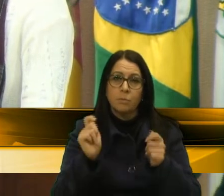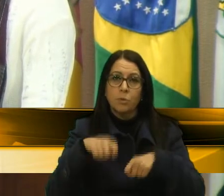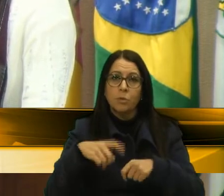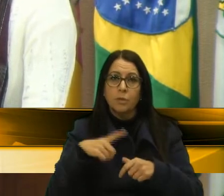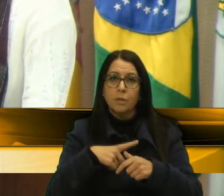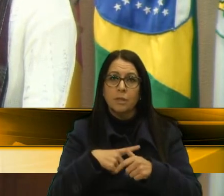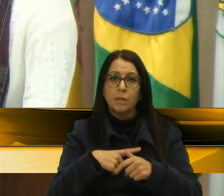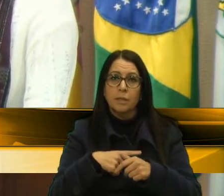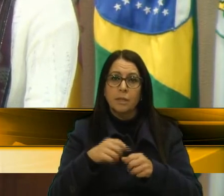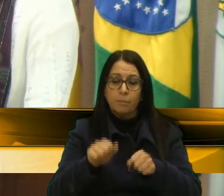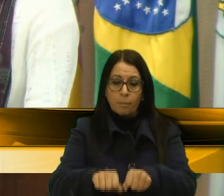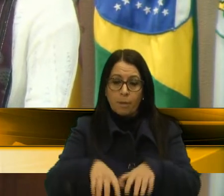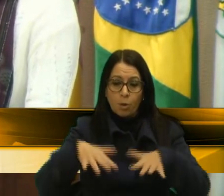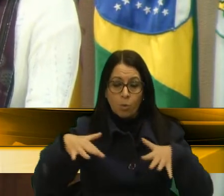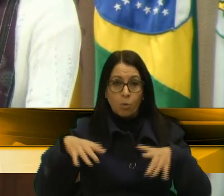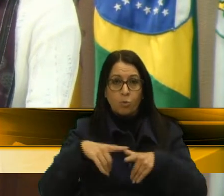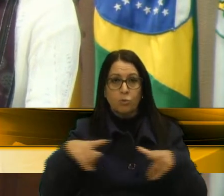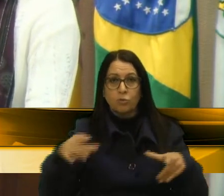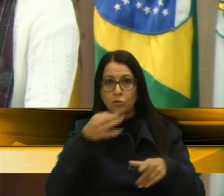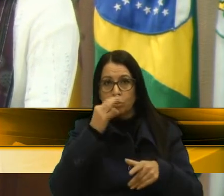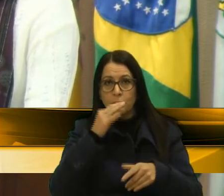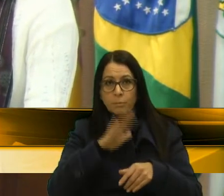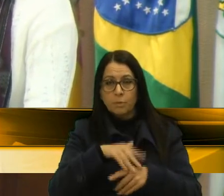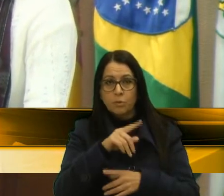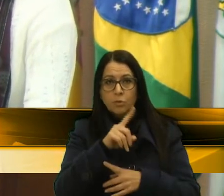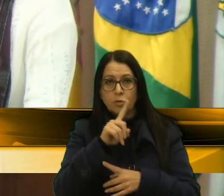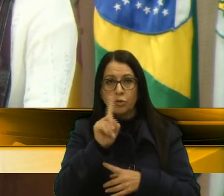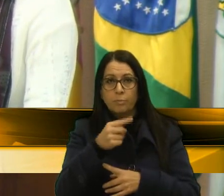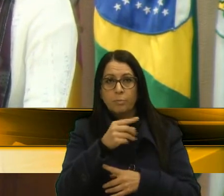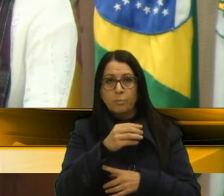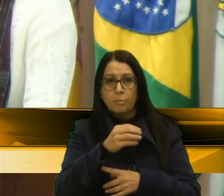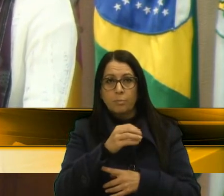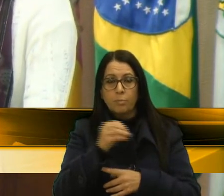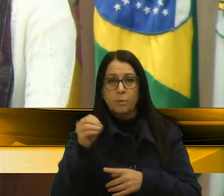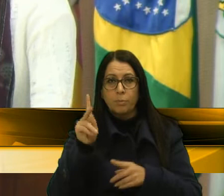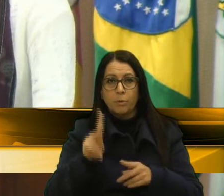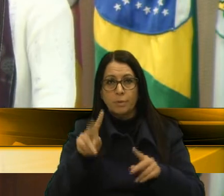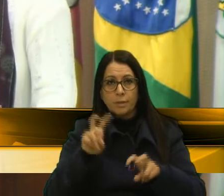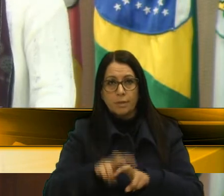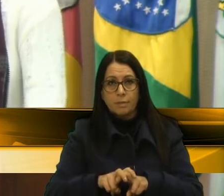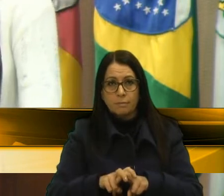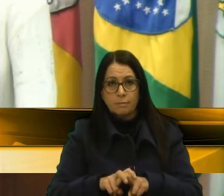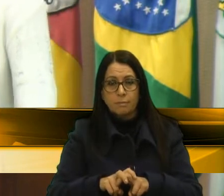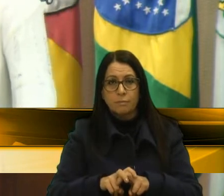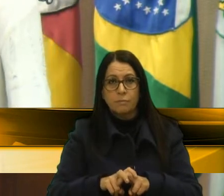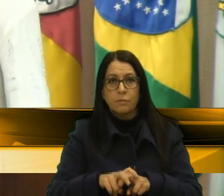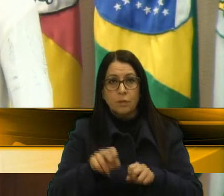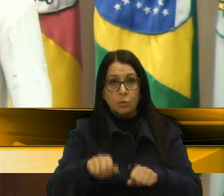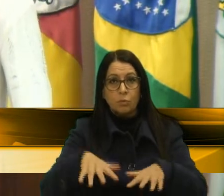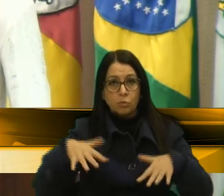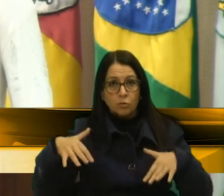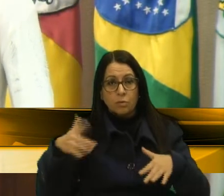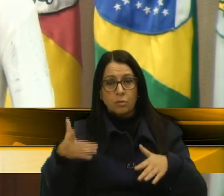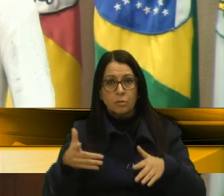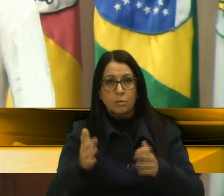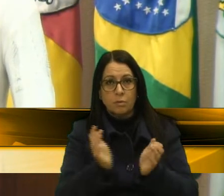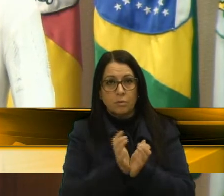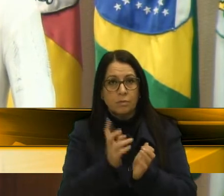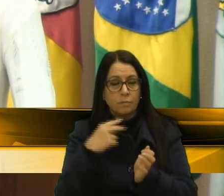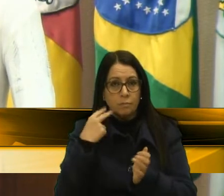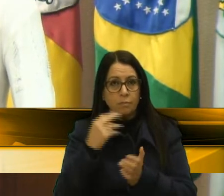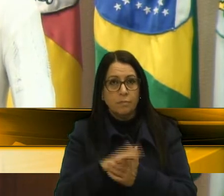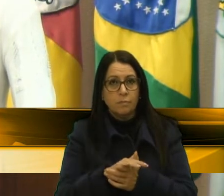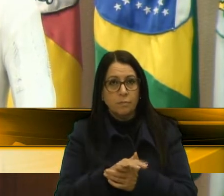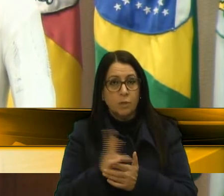maior auditório de Caxias do Sul, com mais de 1.000 assentos. Auditório esses, colegas vereadores,